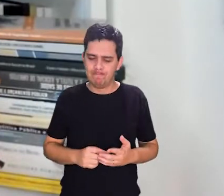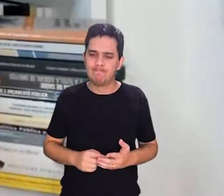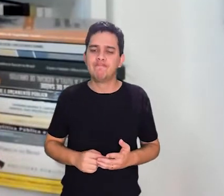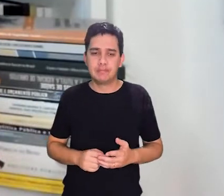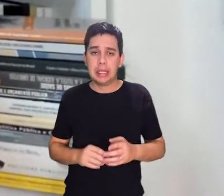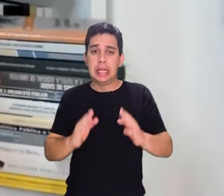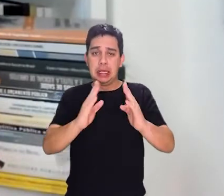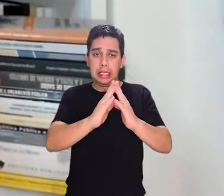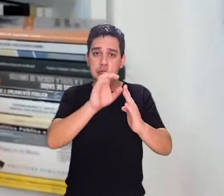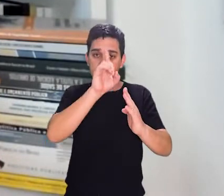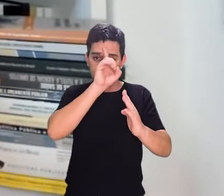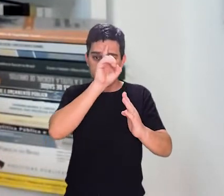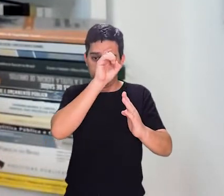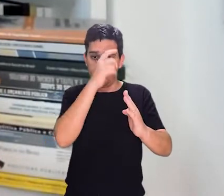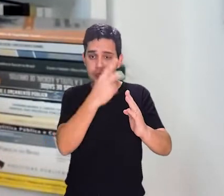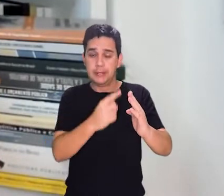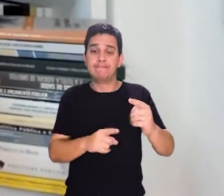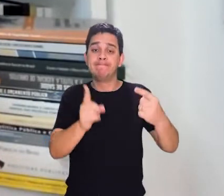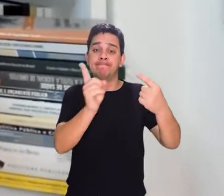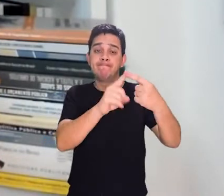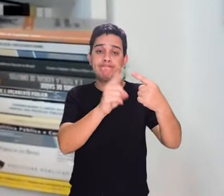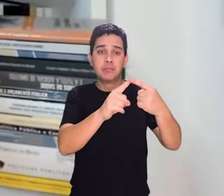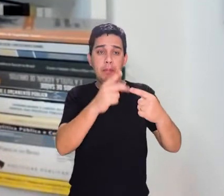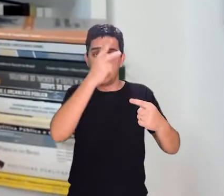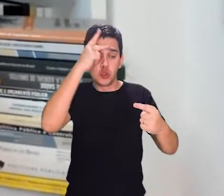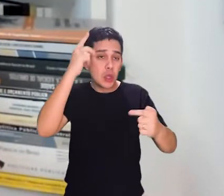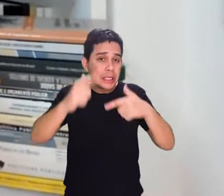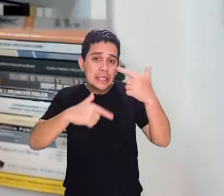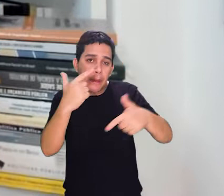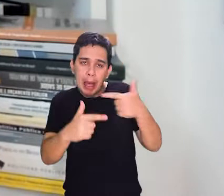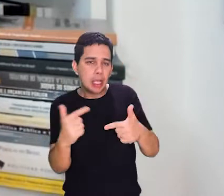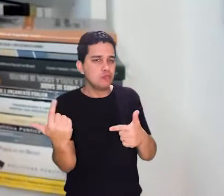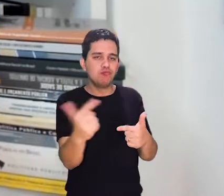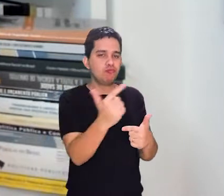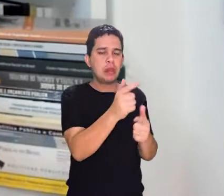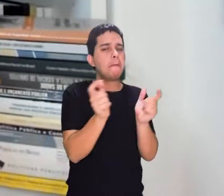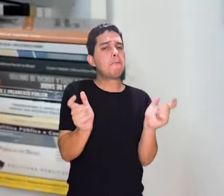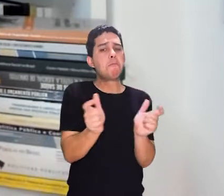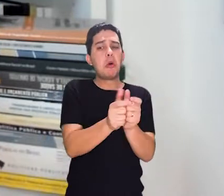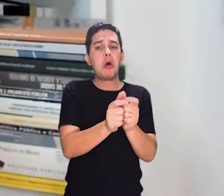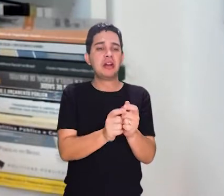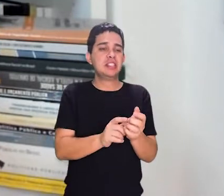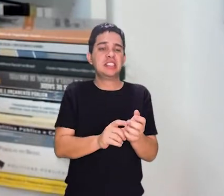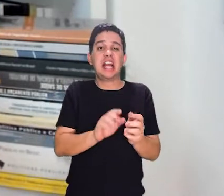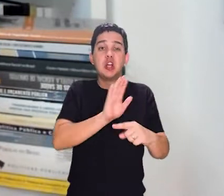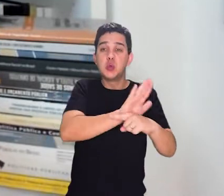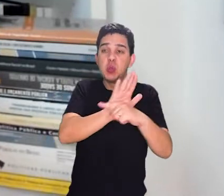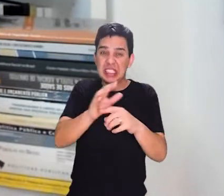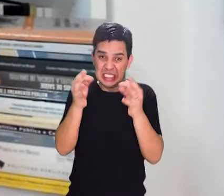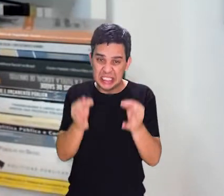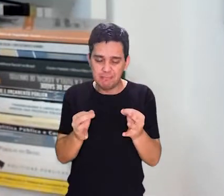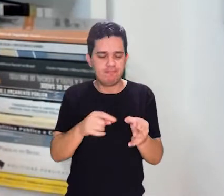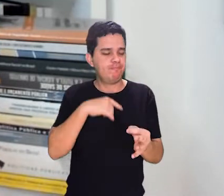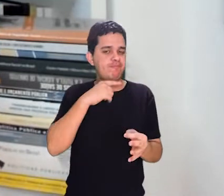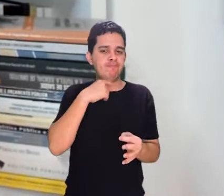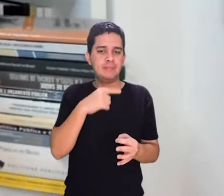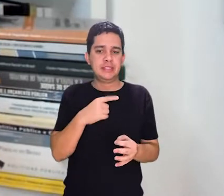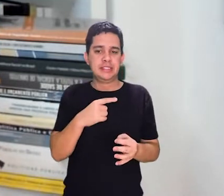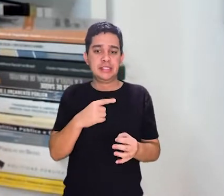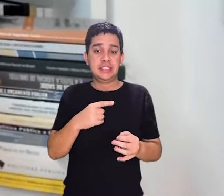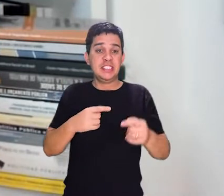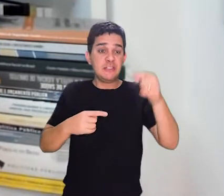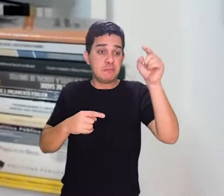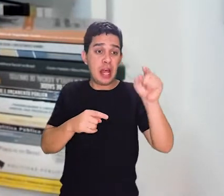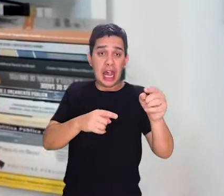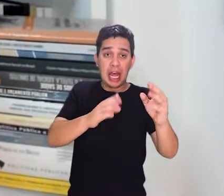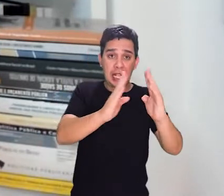pela unidade, como carência de pessoal, falhas do serviço e uma relação extremamente